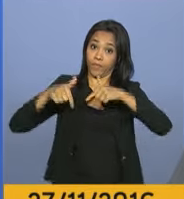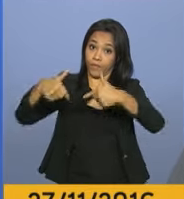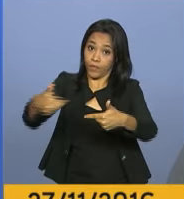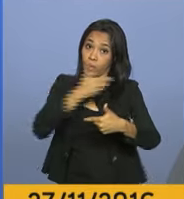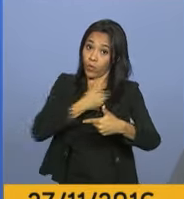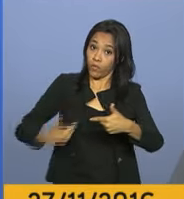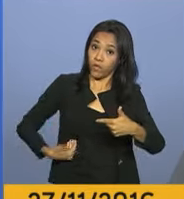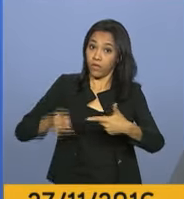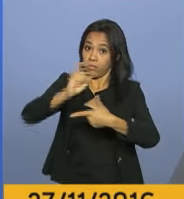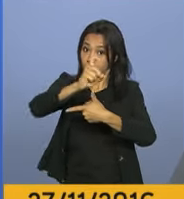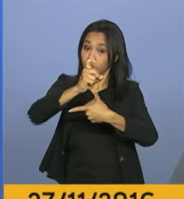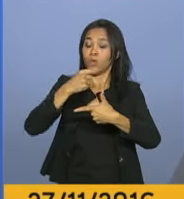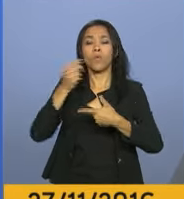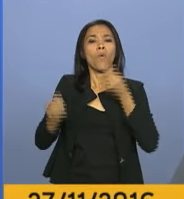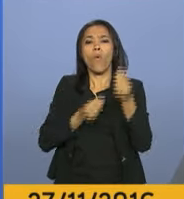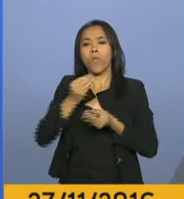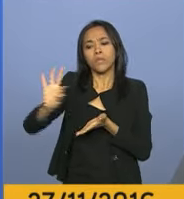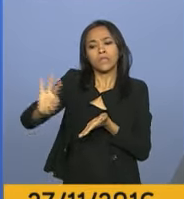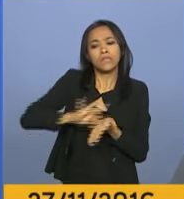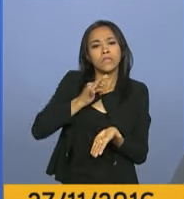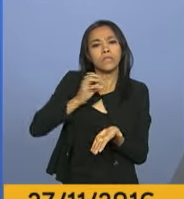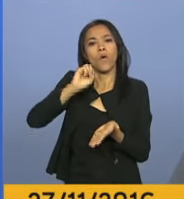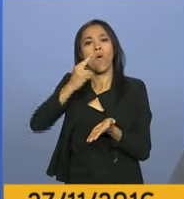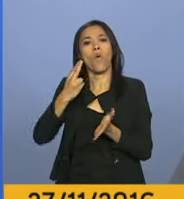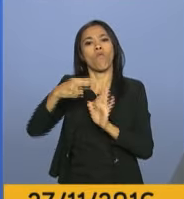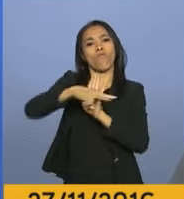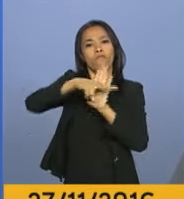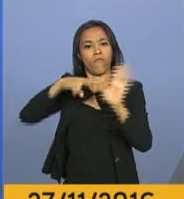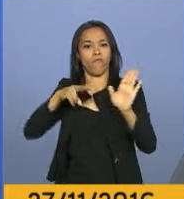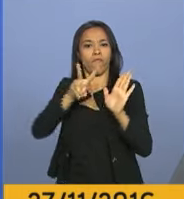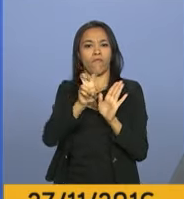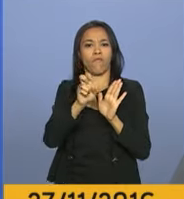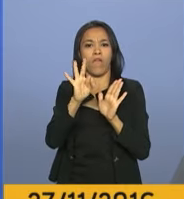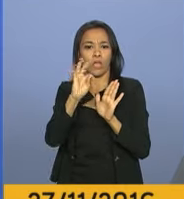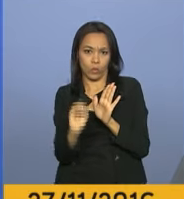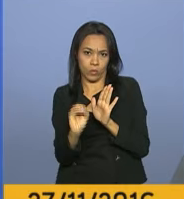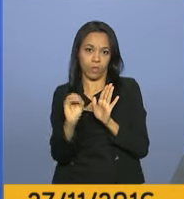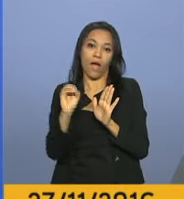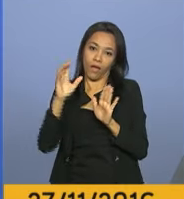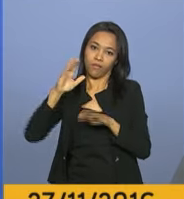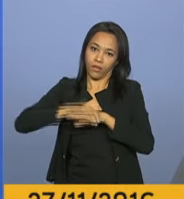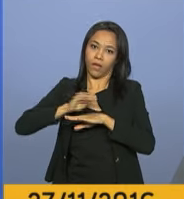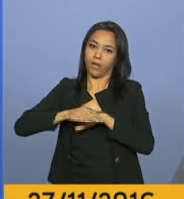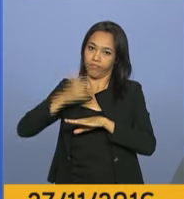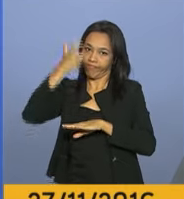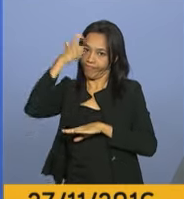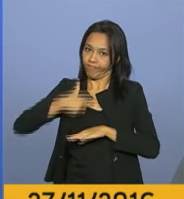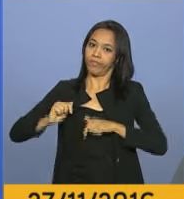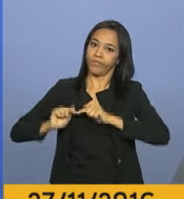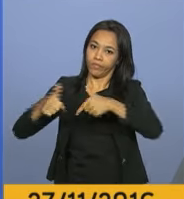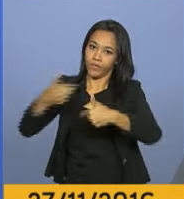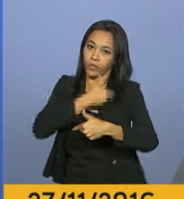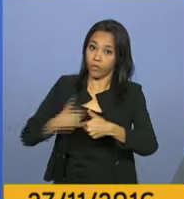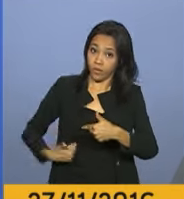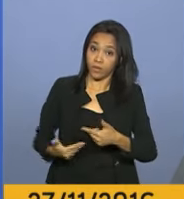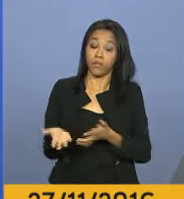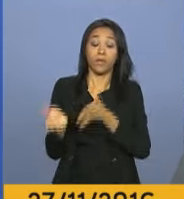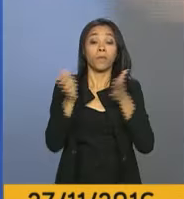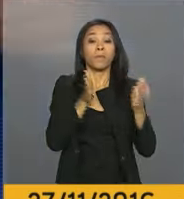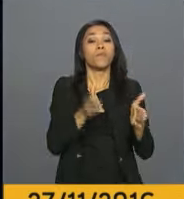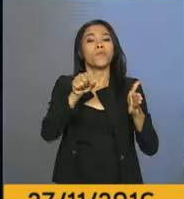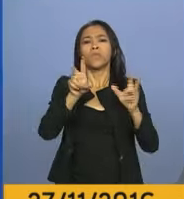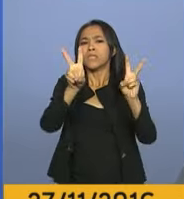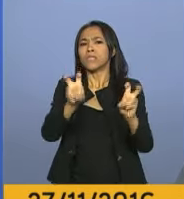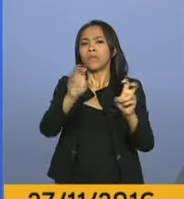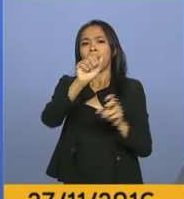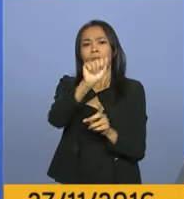meio da sanção ou do veto. Então, neste caso da chamada anistia,